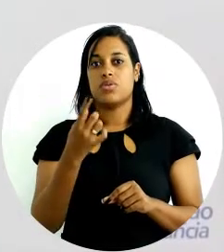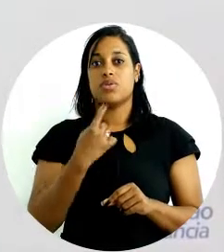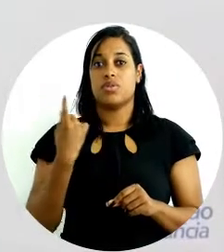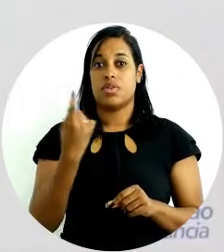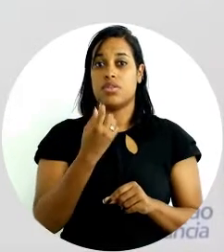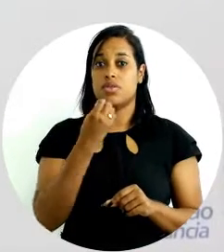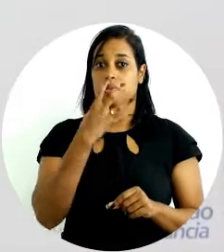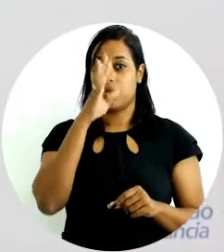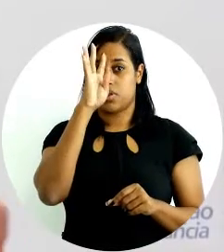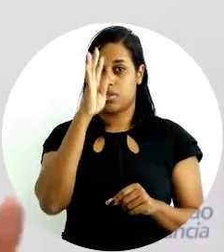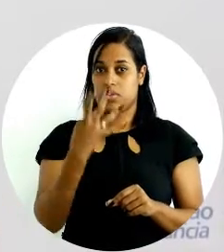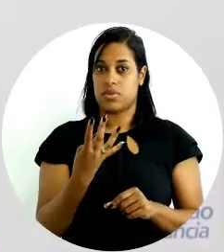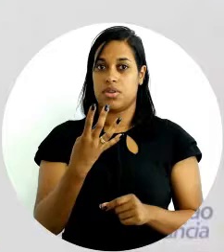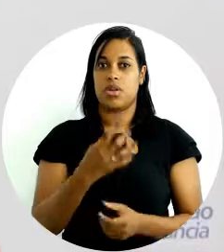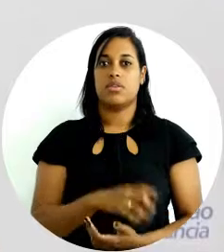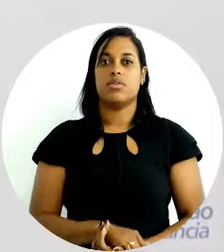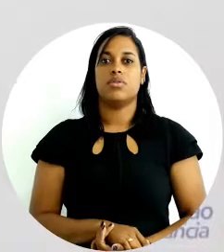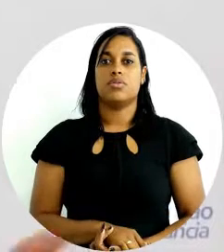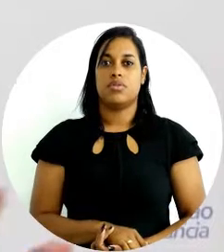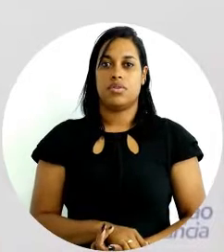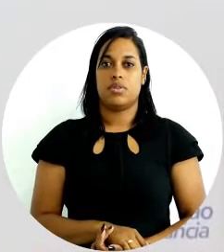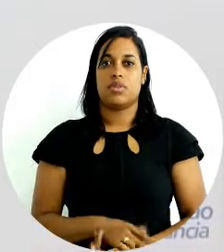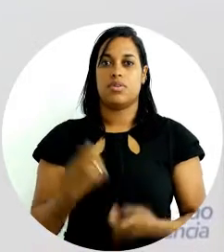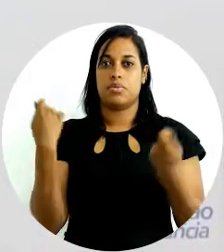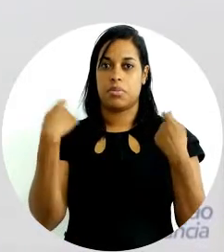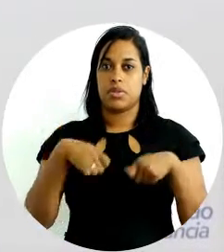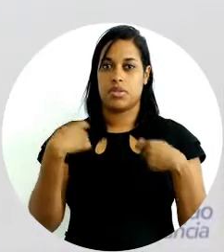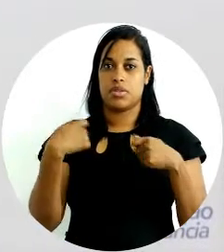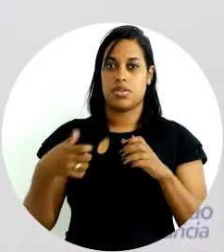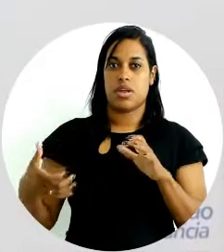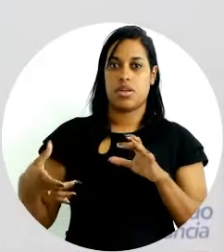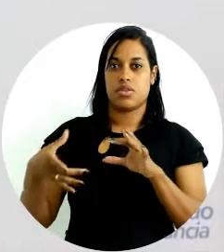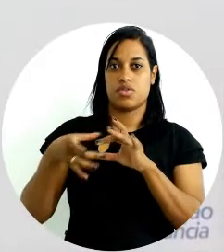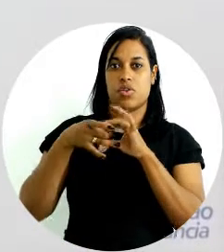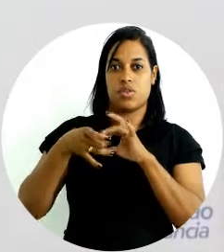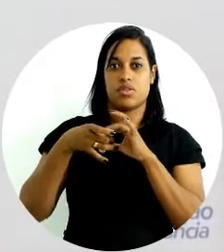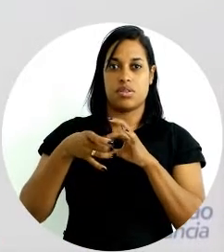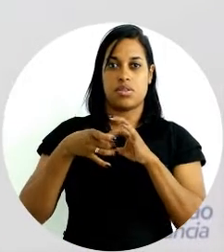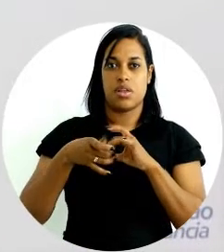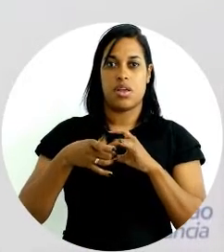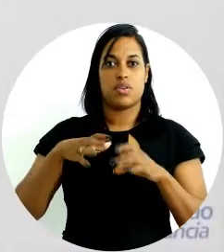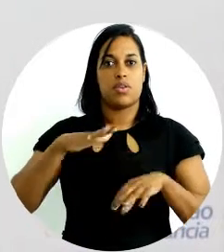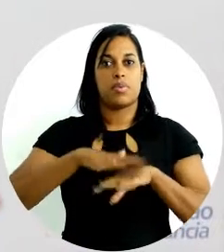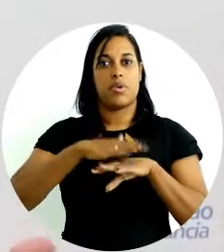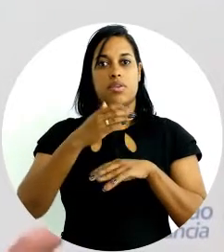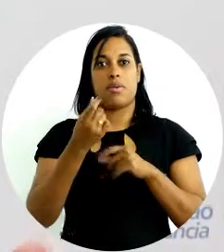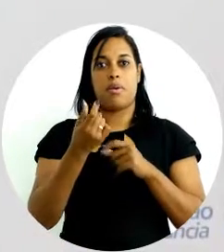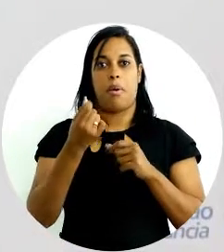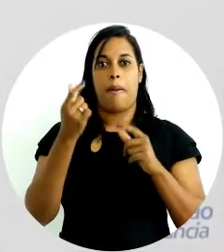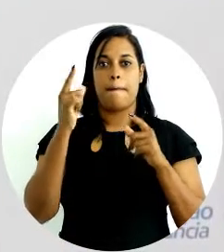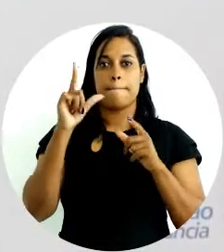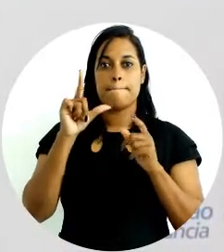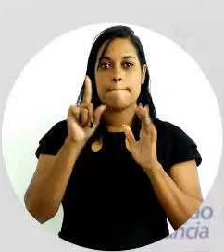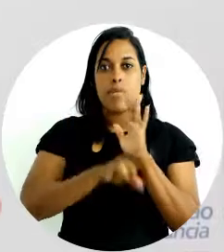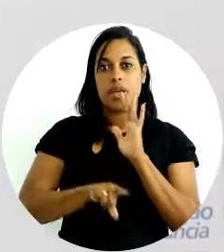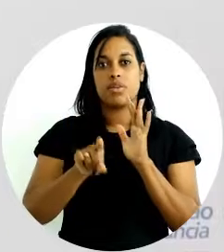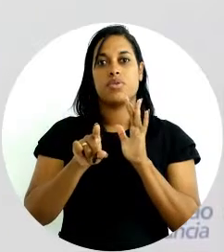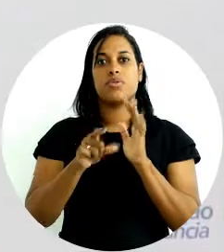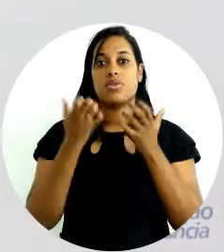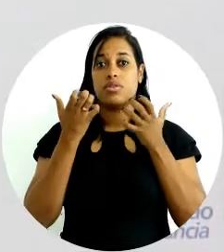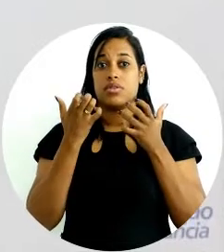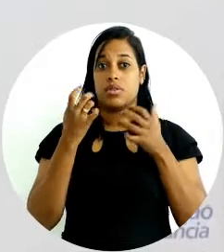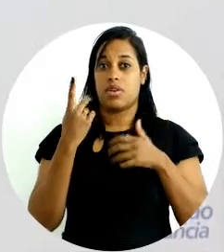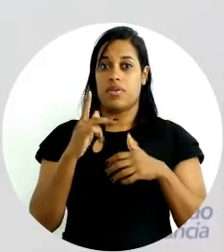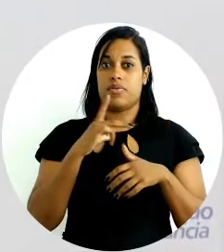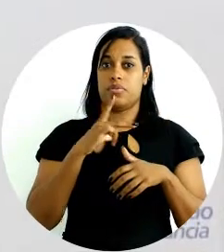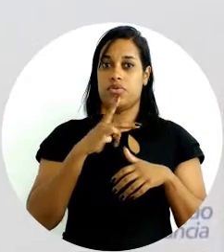é? E esses bons resultados, eles devem estar associados a cada vez mais se gastar menos. É isso que se